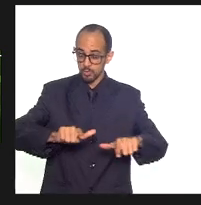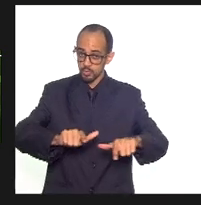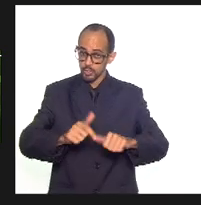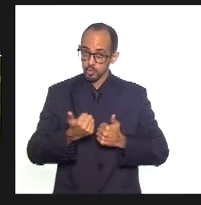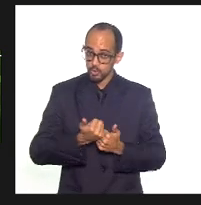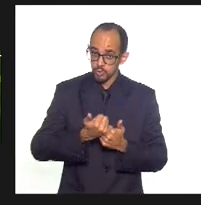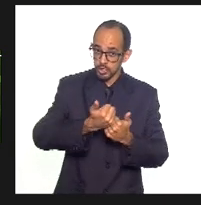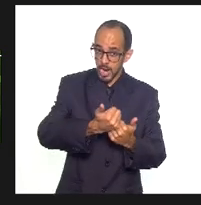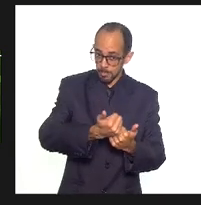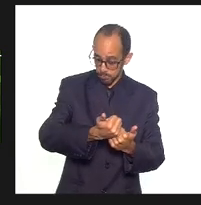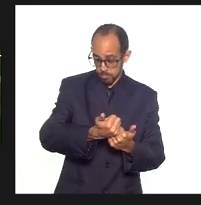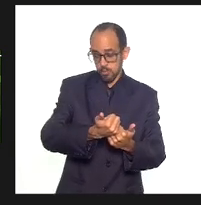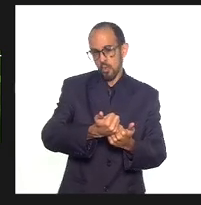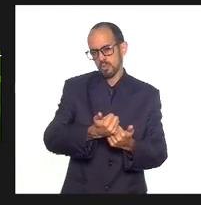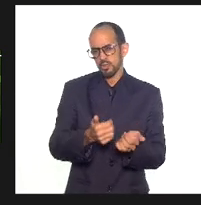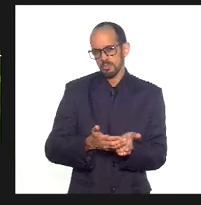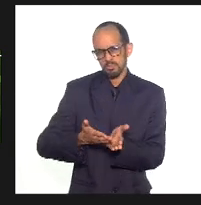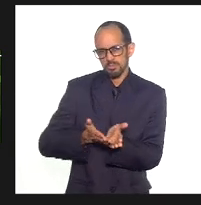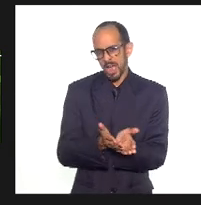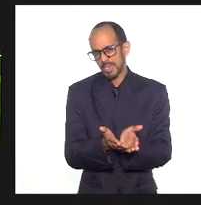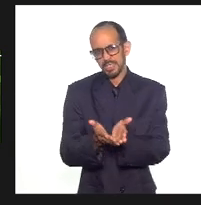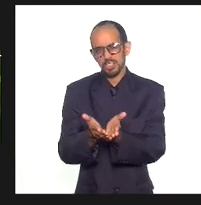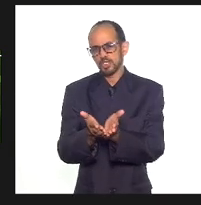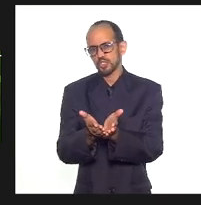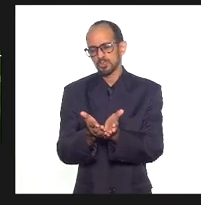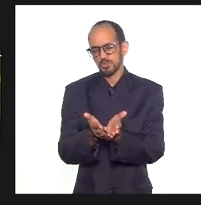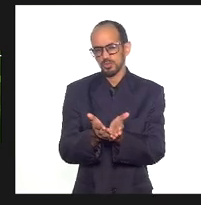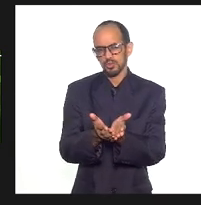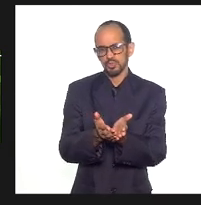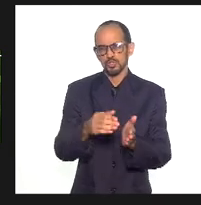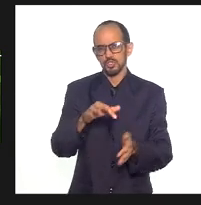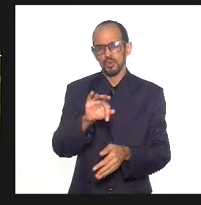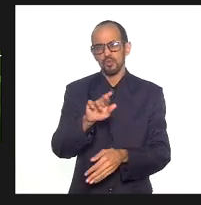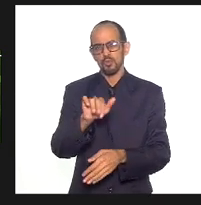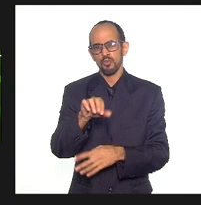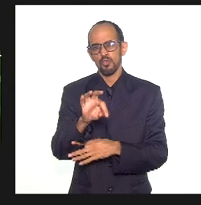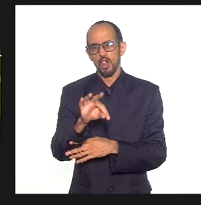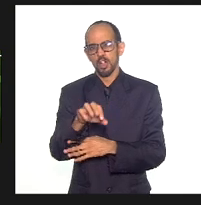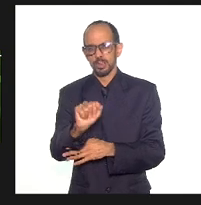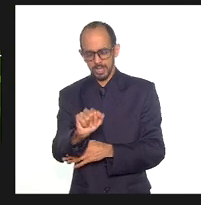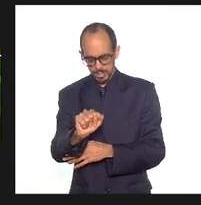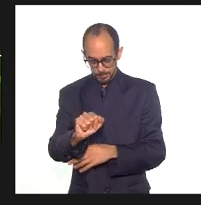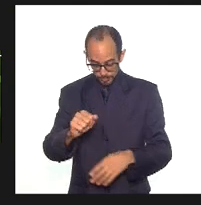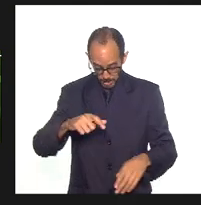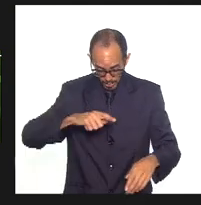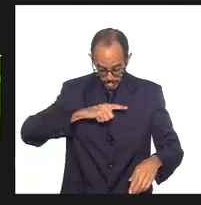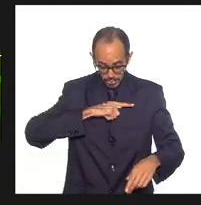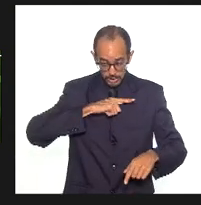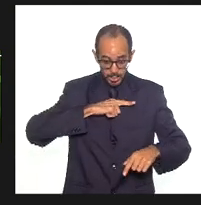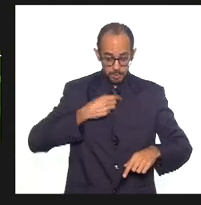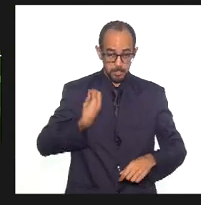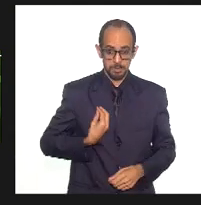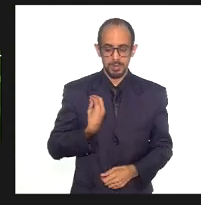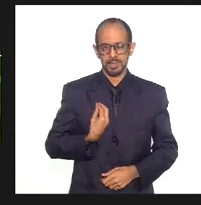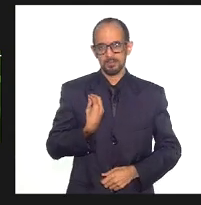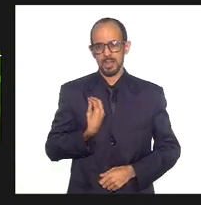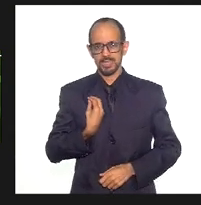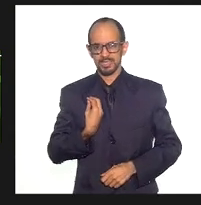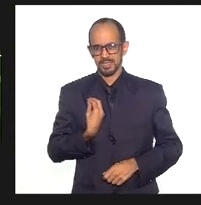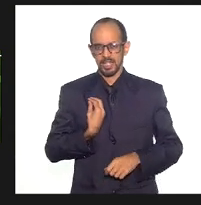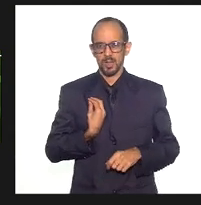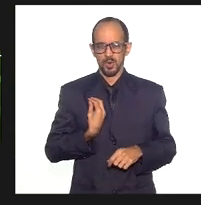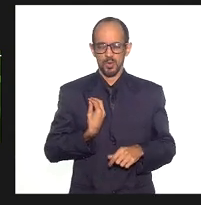Serviços de apoio portuário, marítimo, frota. Nós temos, como há uma participação bastante grande da empresa